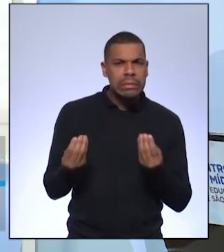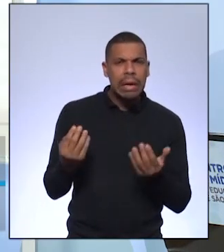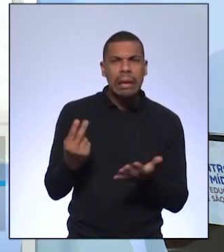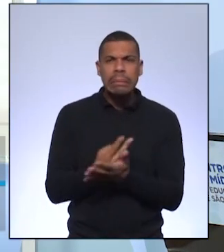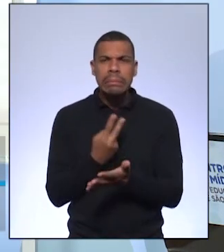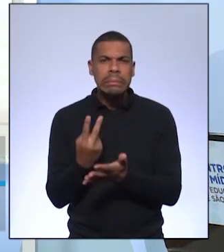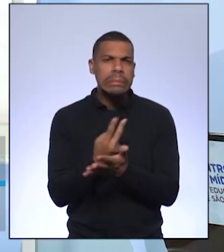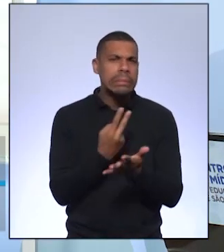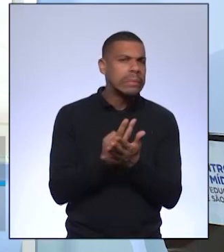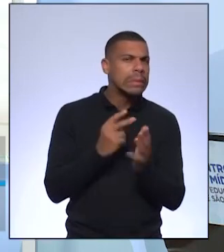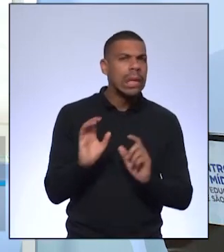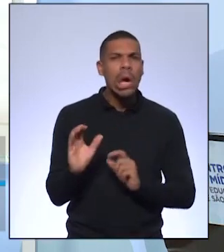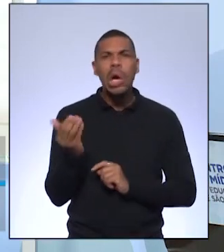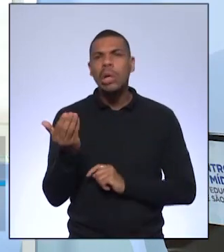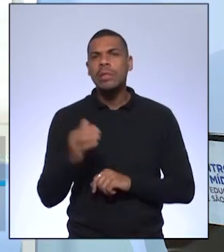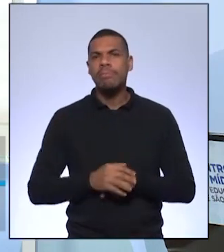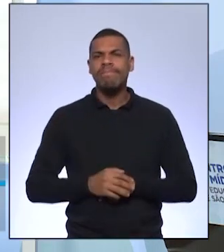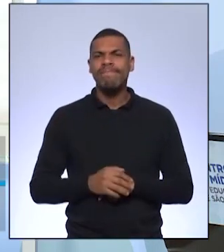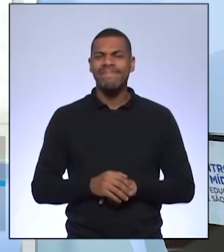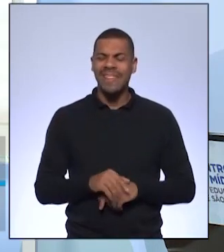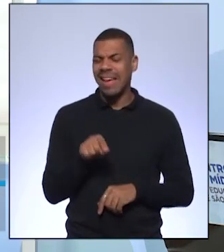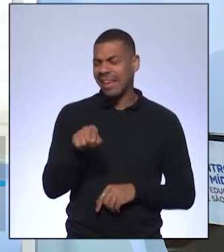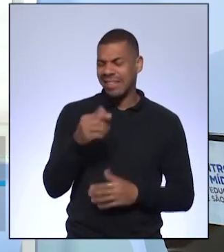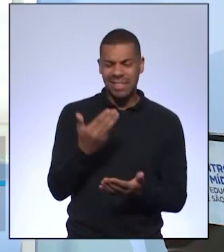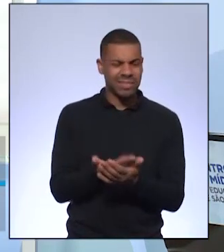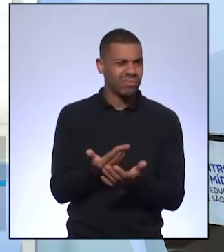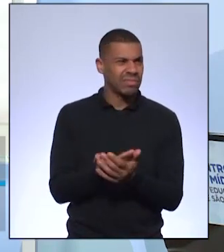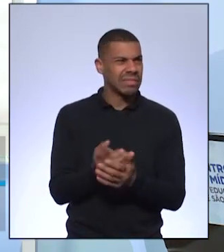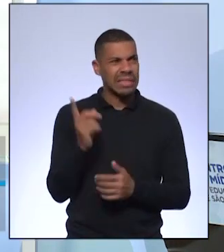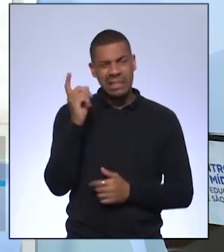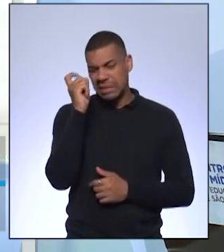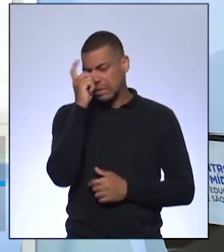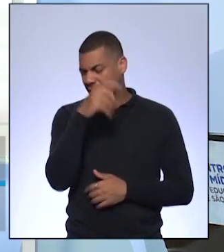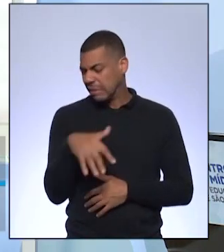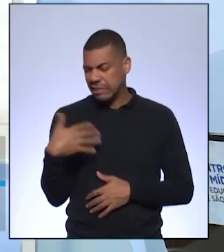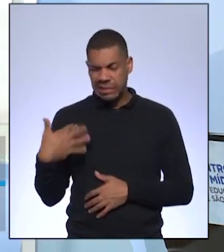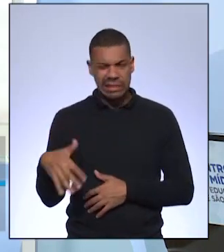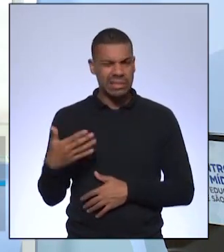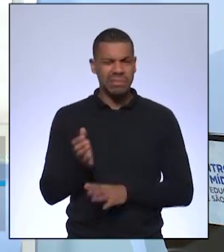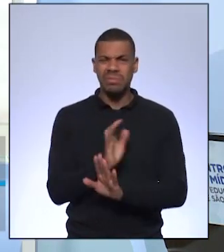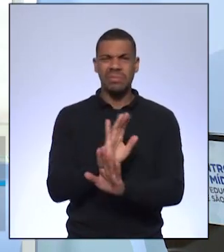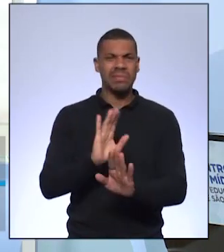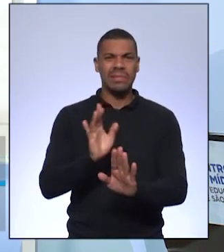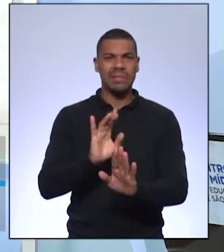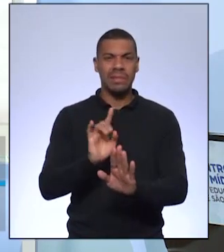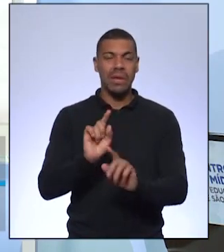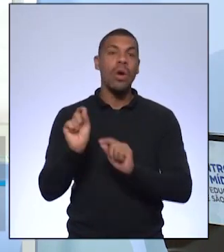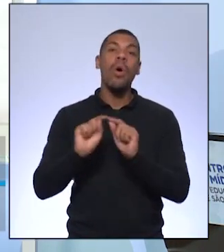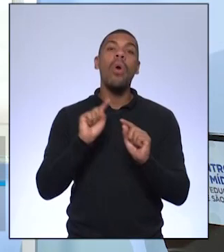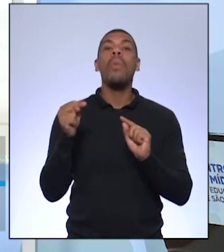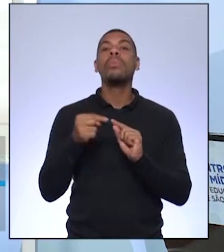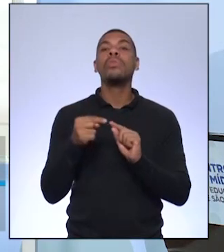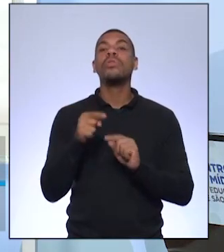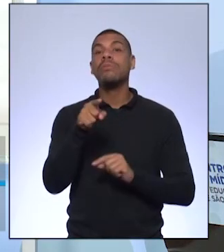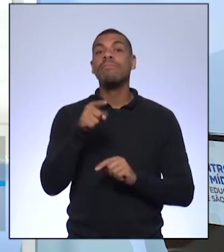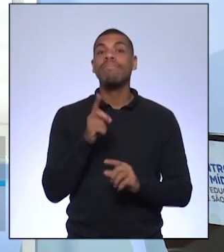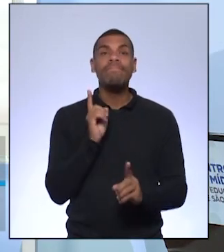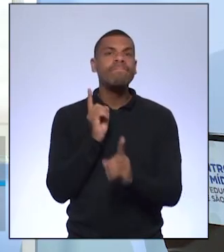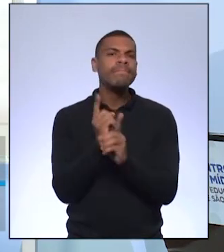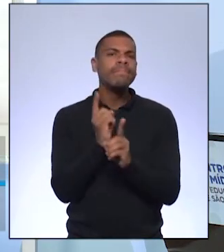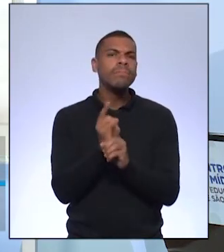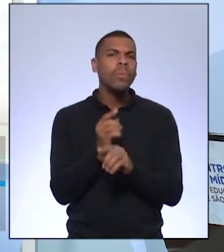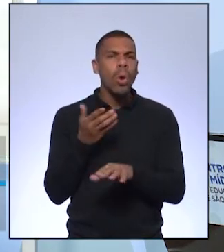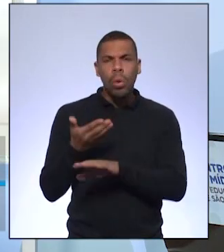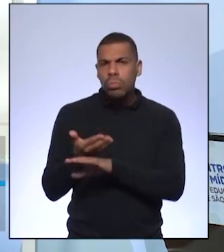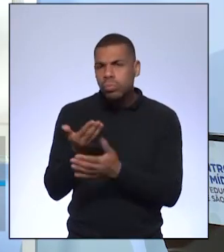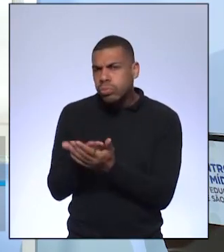aquelas limitações. Essa aula eu não consegui fazer isso, desenvolver. Aí você não deixa a peteca cair, você, opa, firme lá. Aí no outro dia